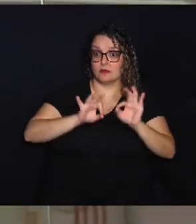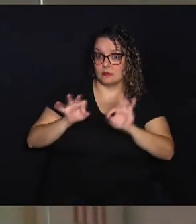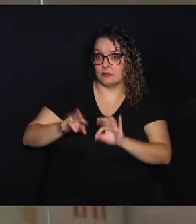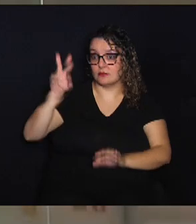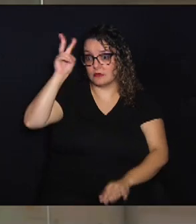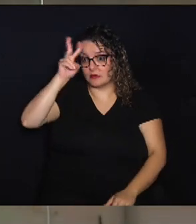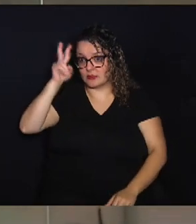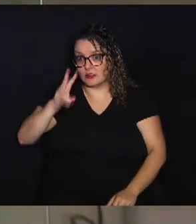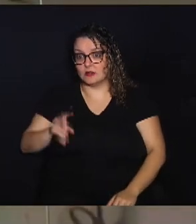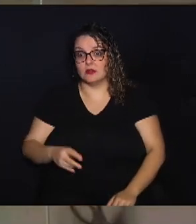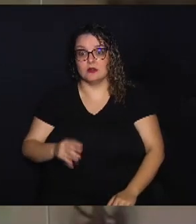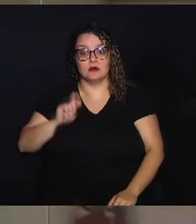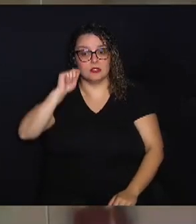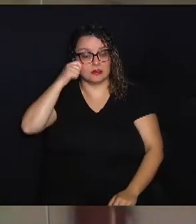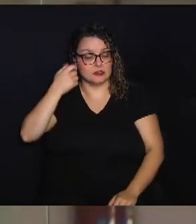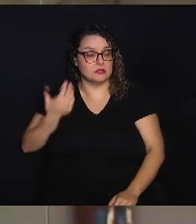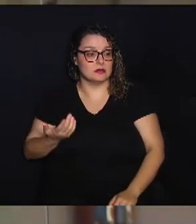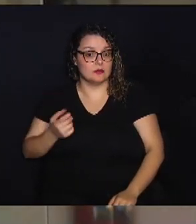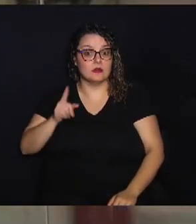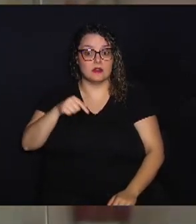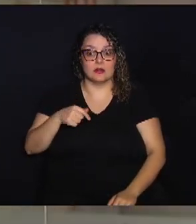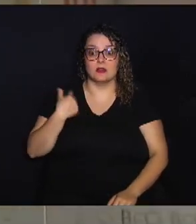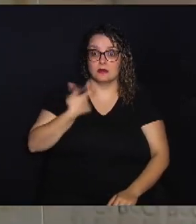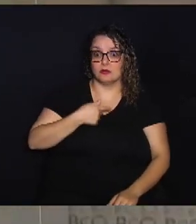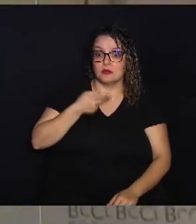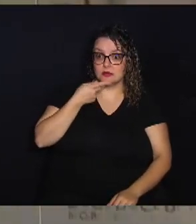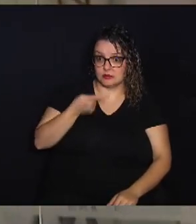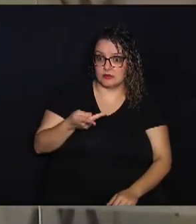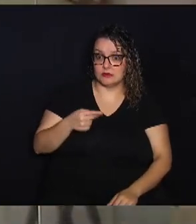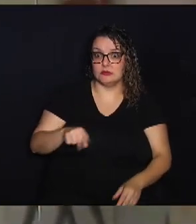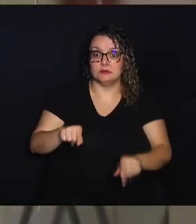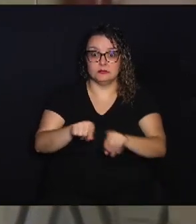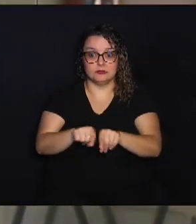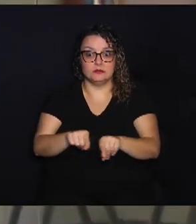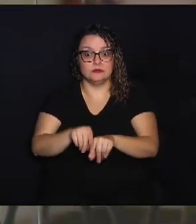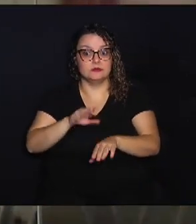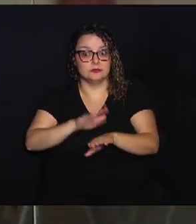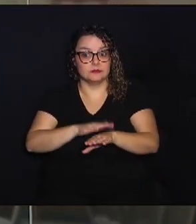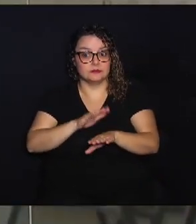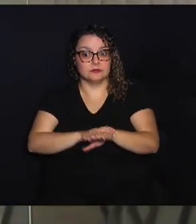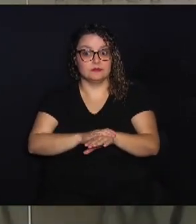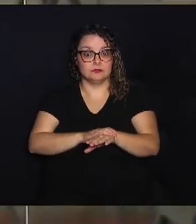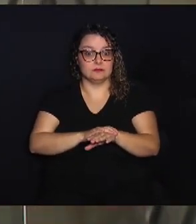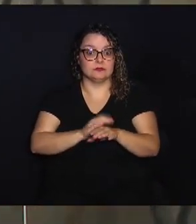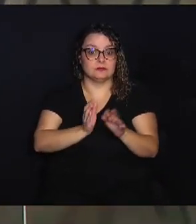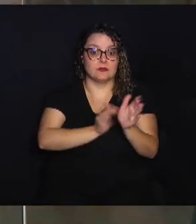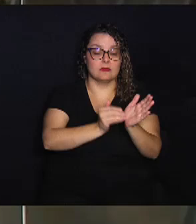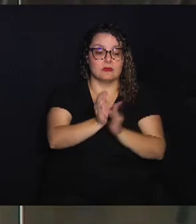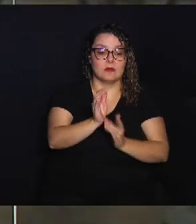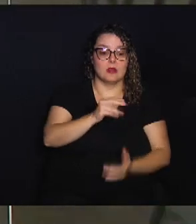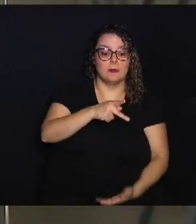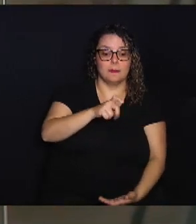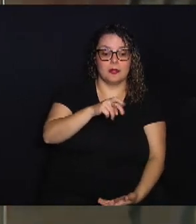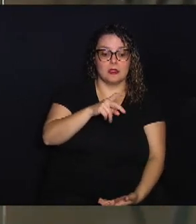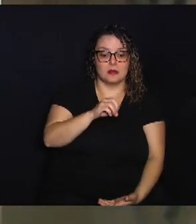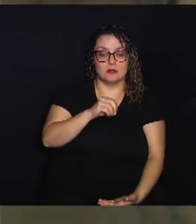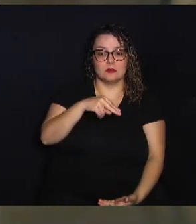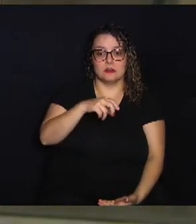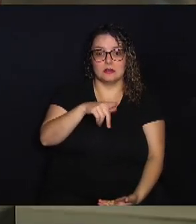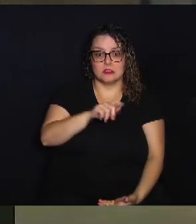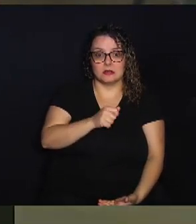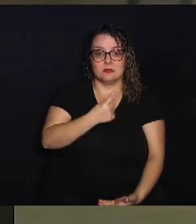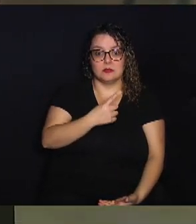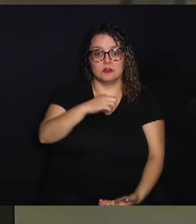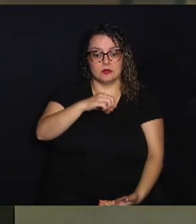Negras. E a gente destaca aqui uma atuação que foi o concurso Pérola Negra em 1957, organizado